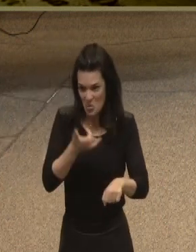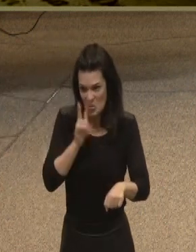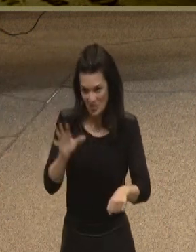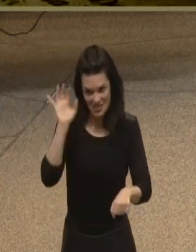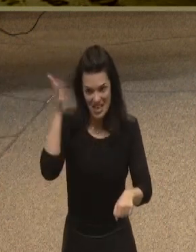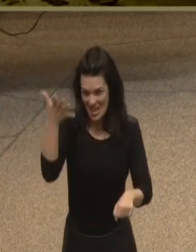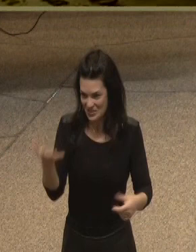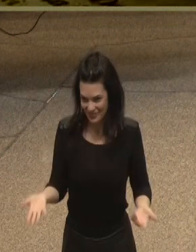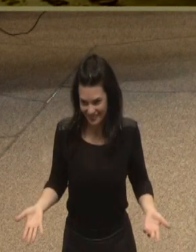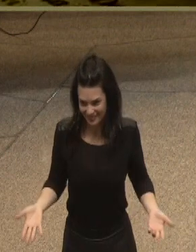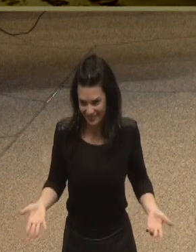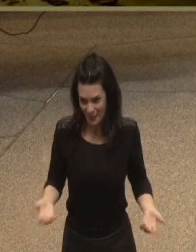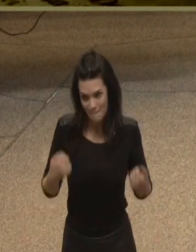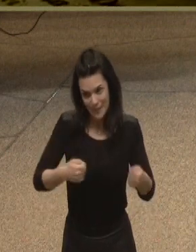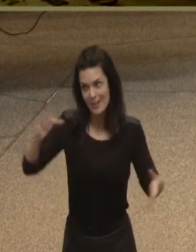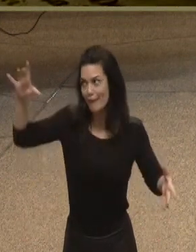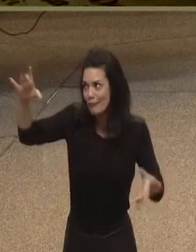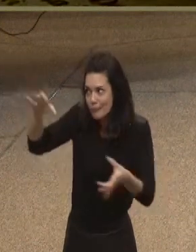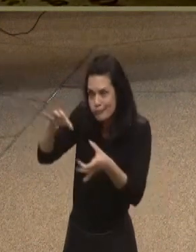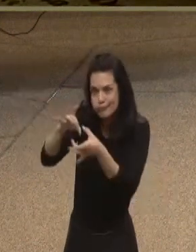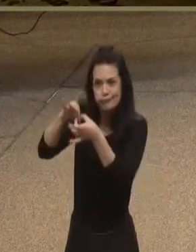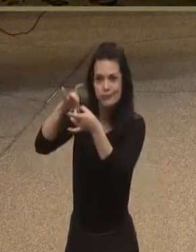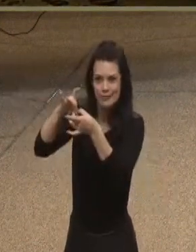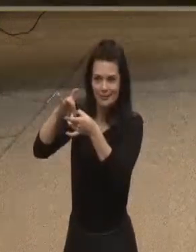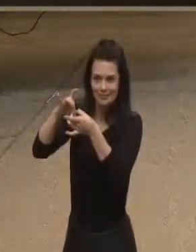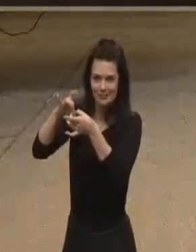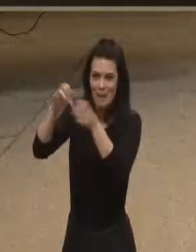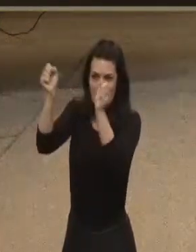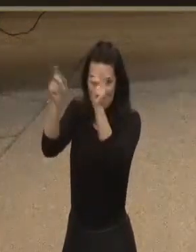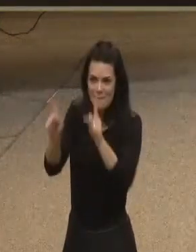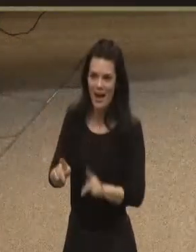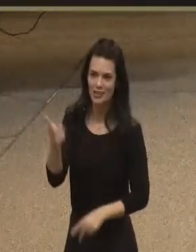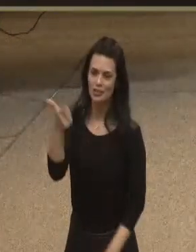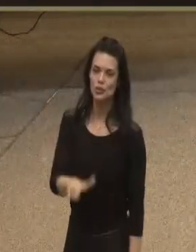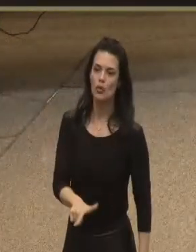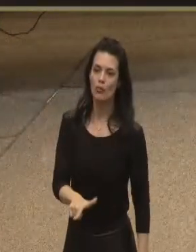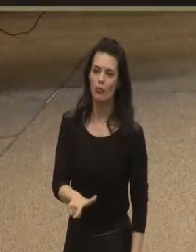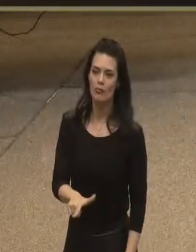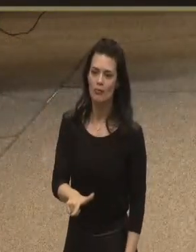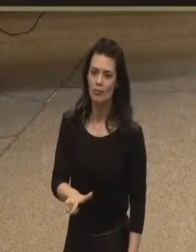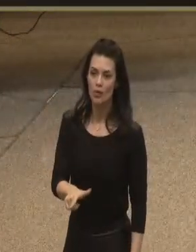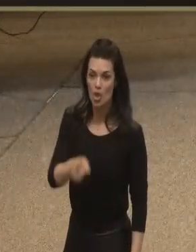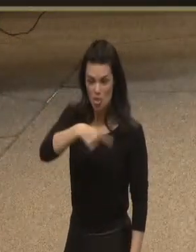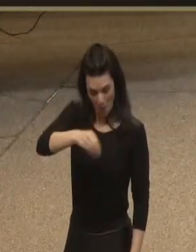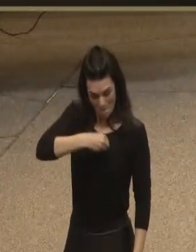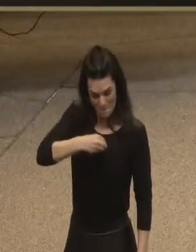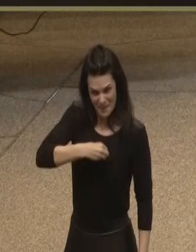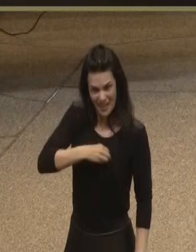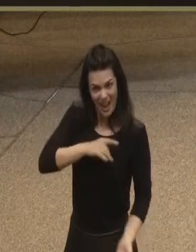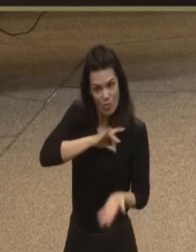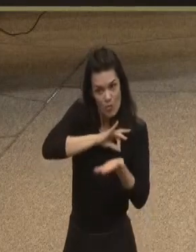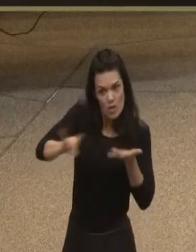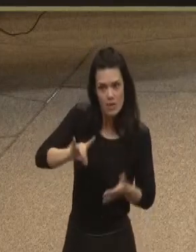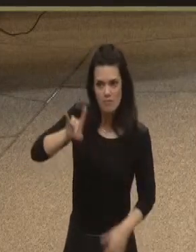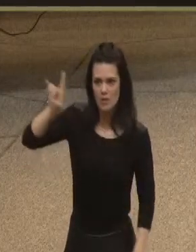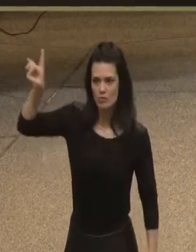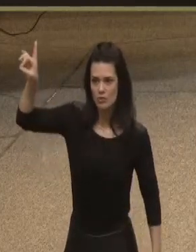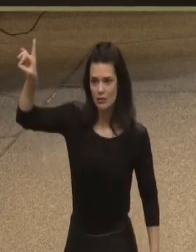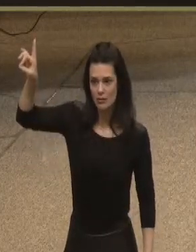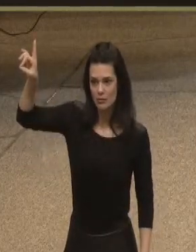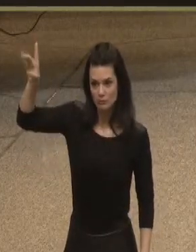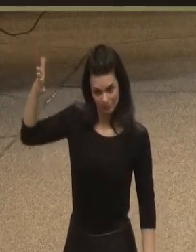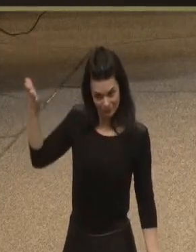paz com Deus, pois éramos inimigos de Deus por causa do nosso pecado. Foi isso que Jesus veio